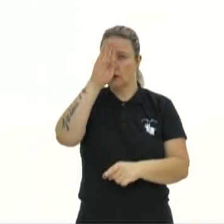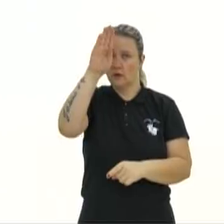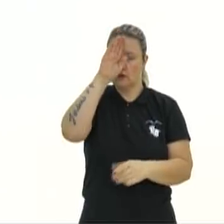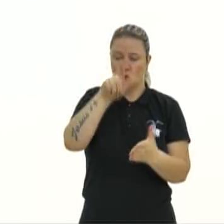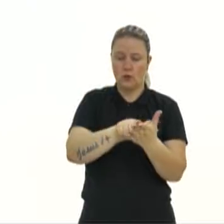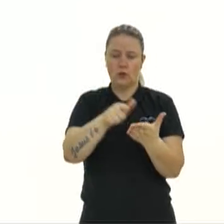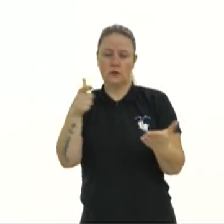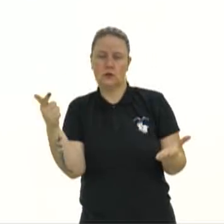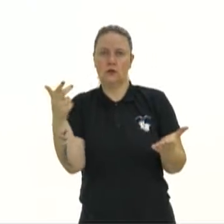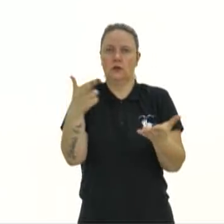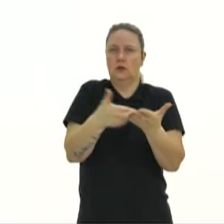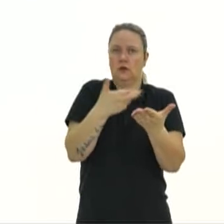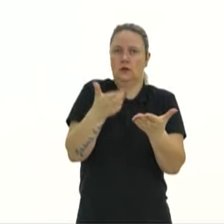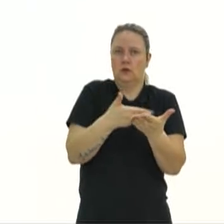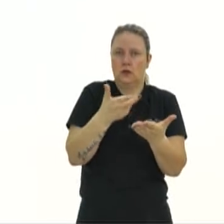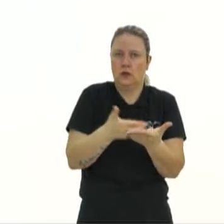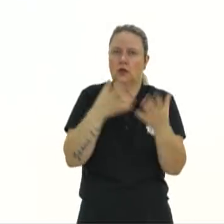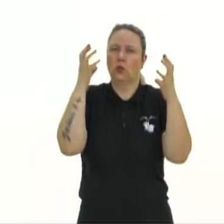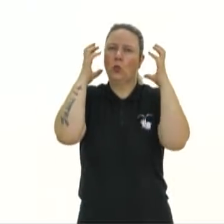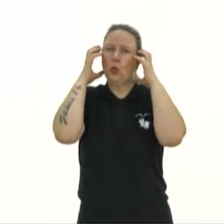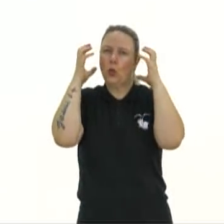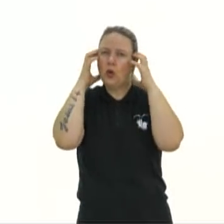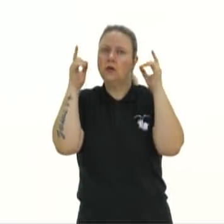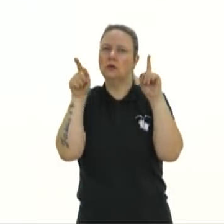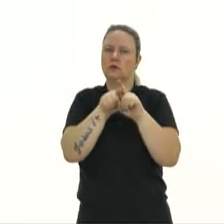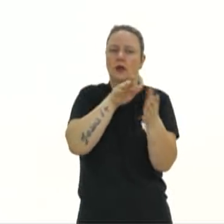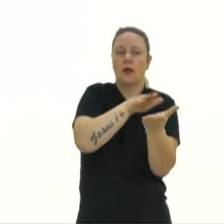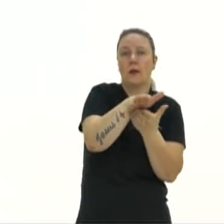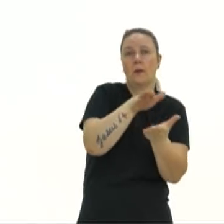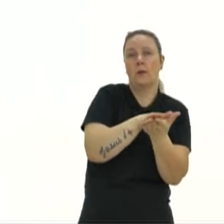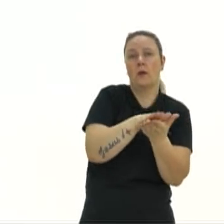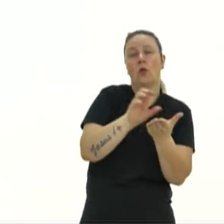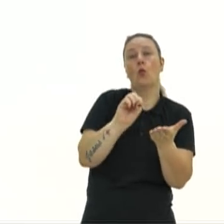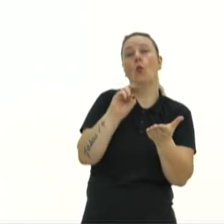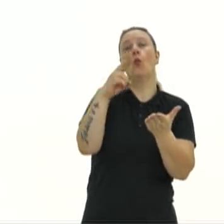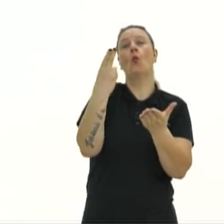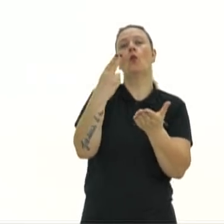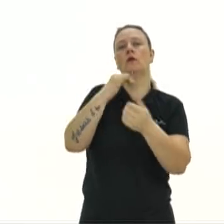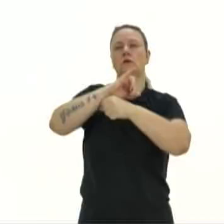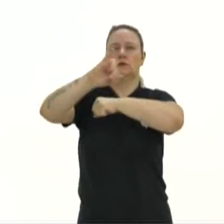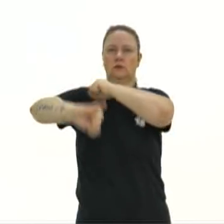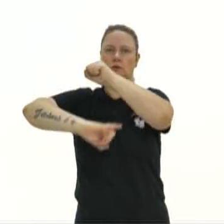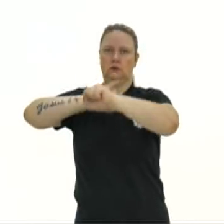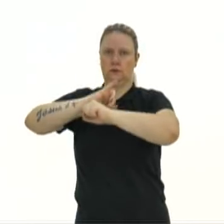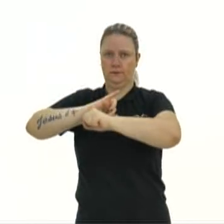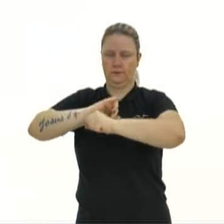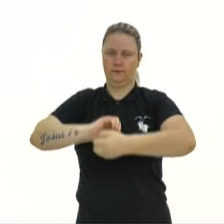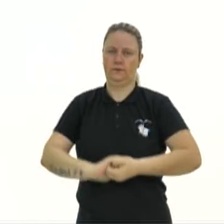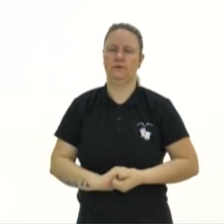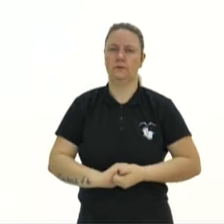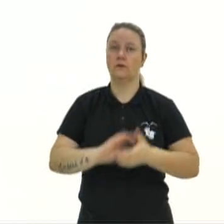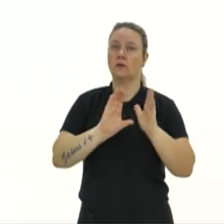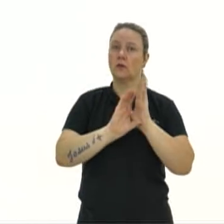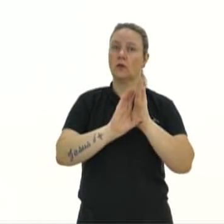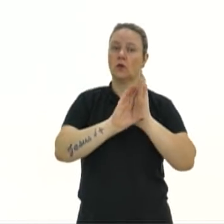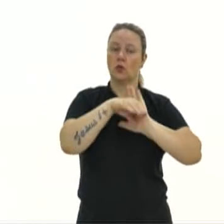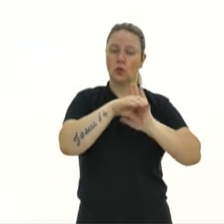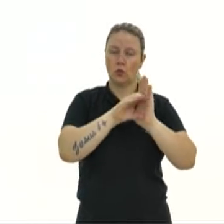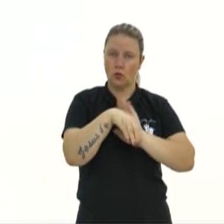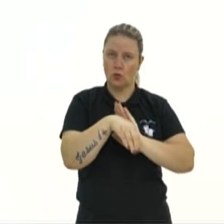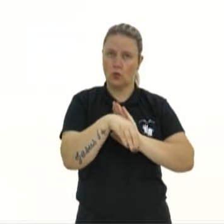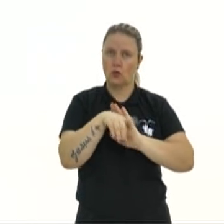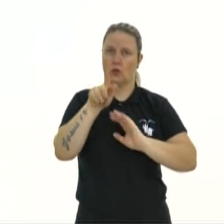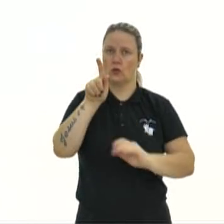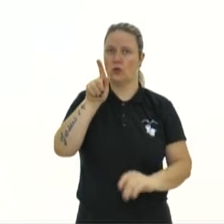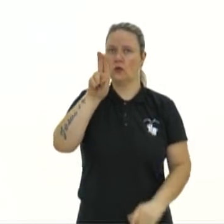jornais, revistas e rádios, impressos ou online. E agora, um conceito sobre o guia.